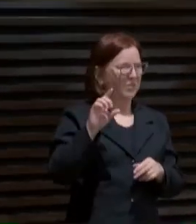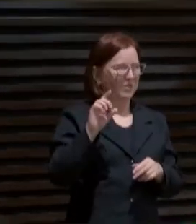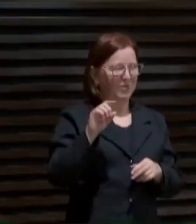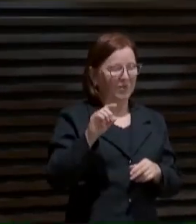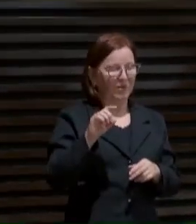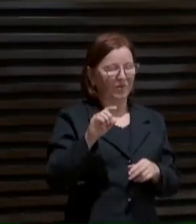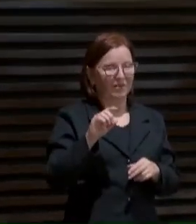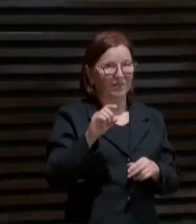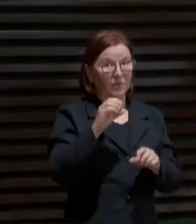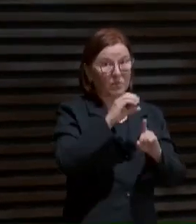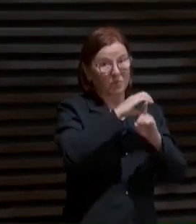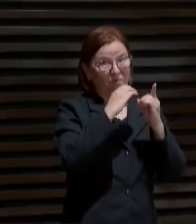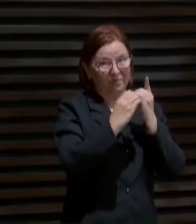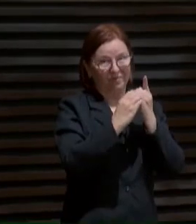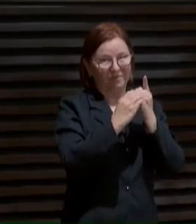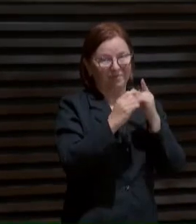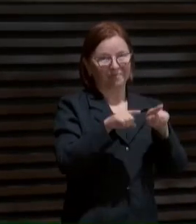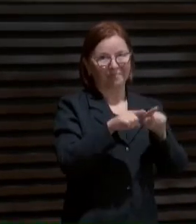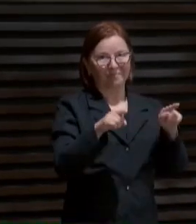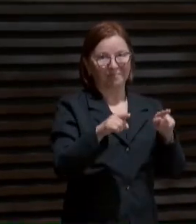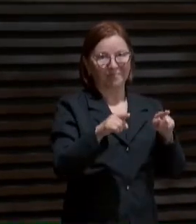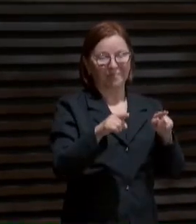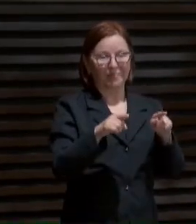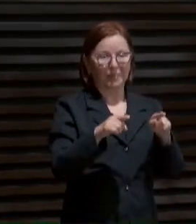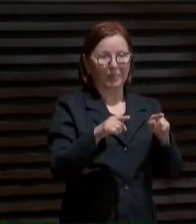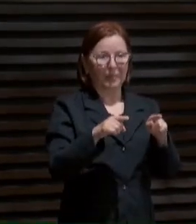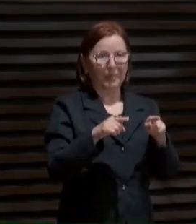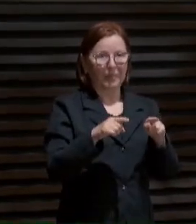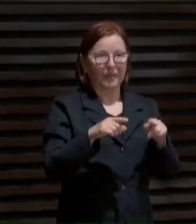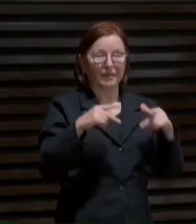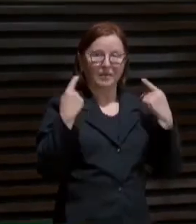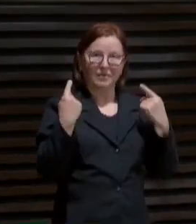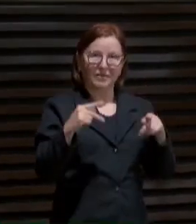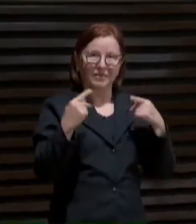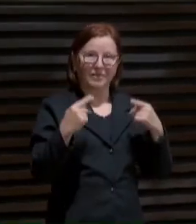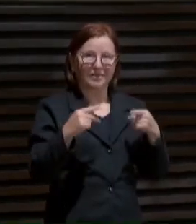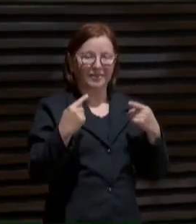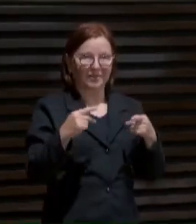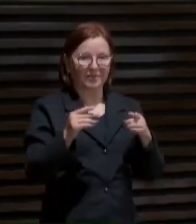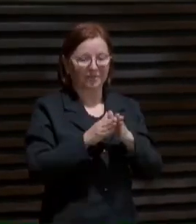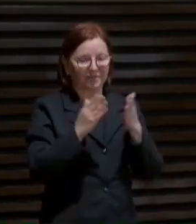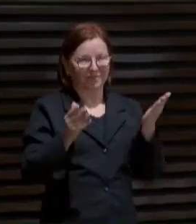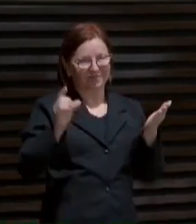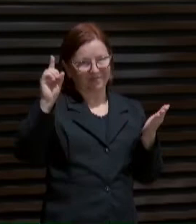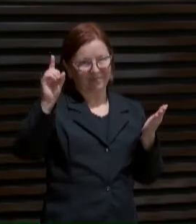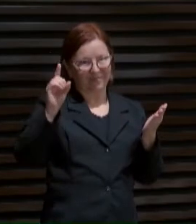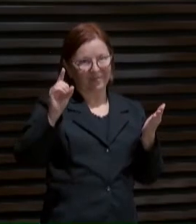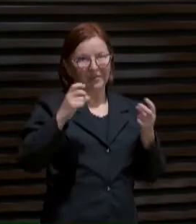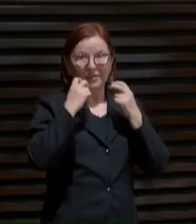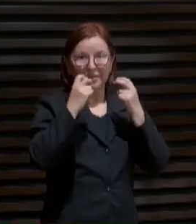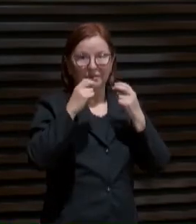mas que diante da exposição da palavra do senhor mas digamos assim ó tem misericórdia de mim